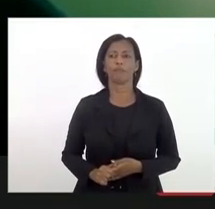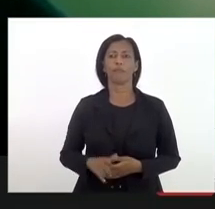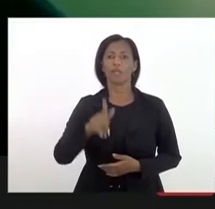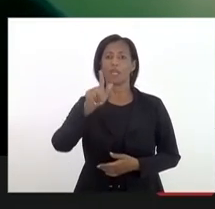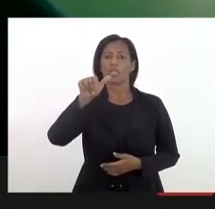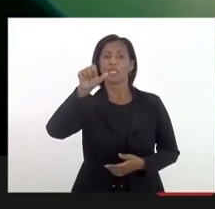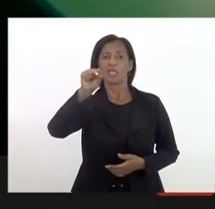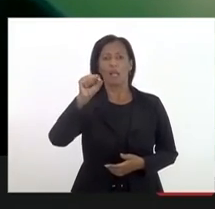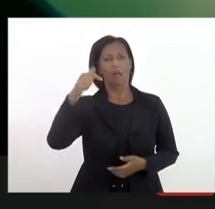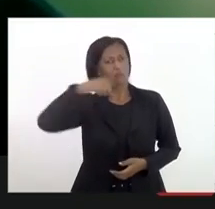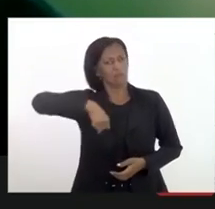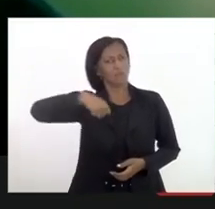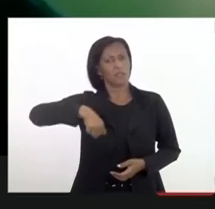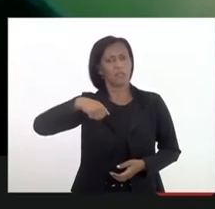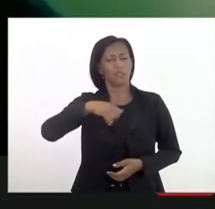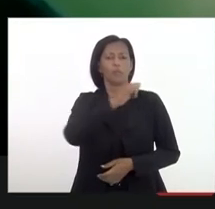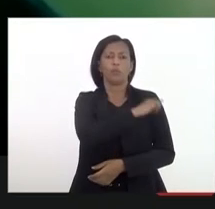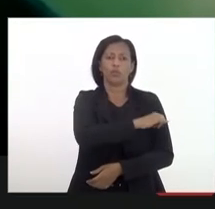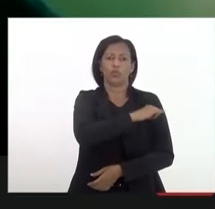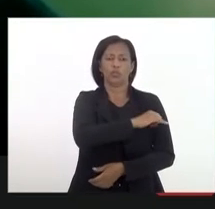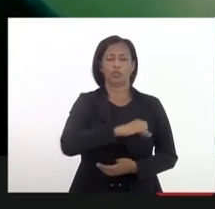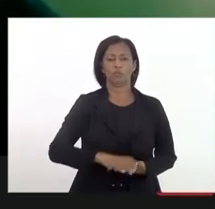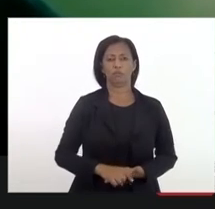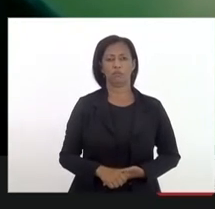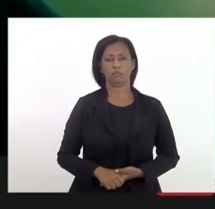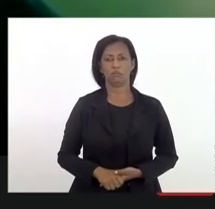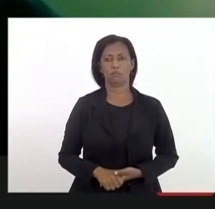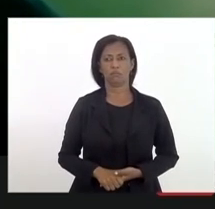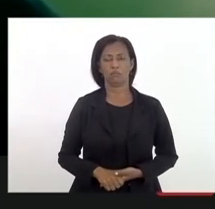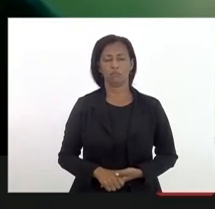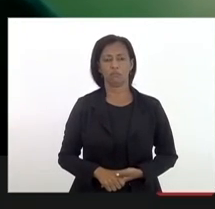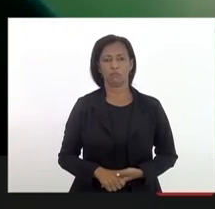esse gás aqui para o Rio de Janeiro.